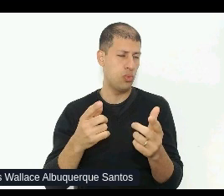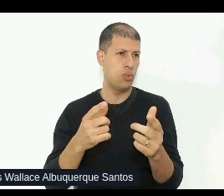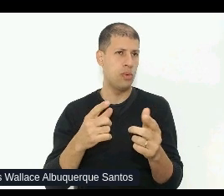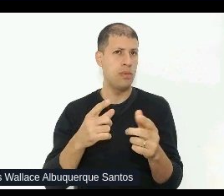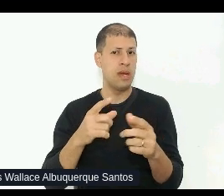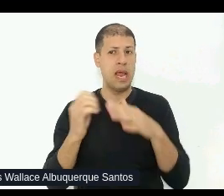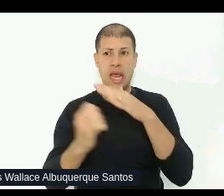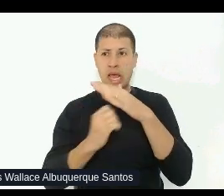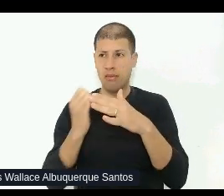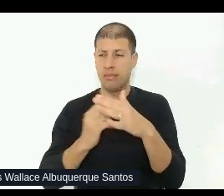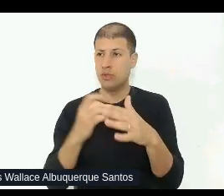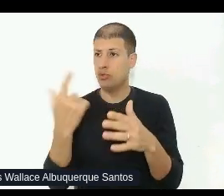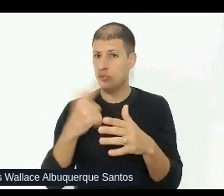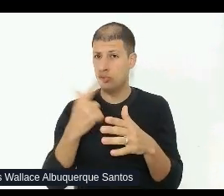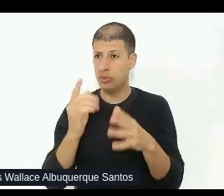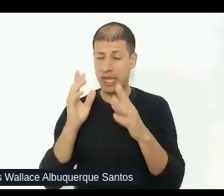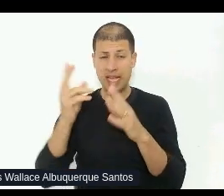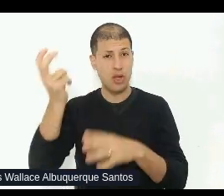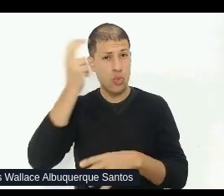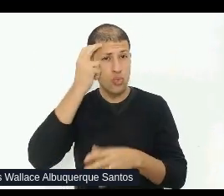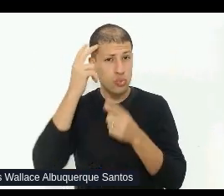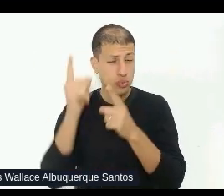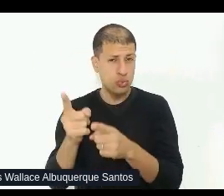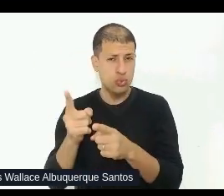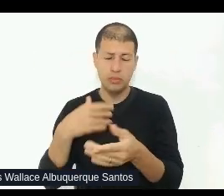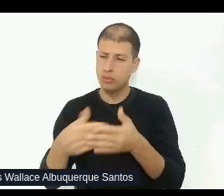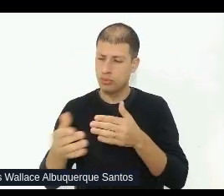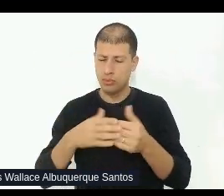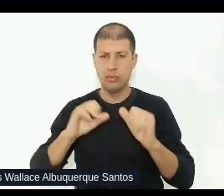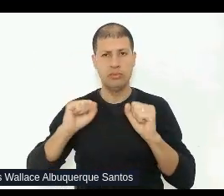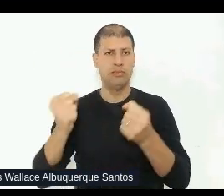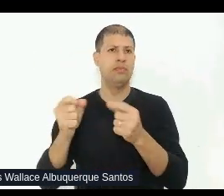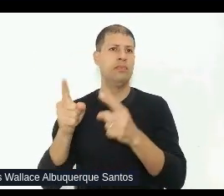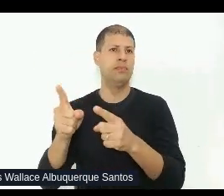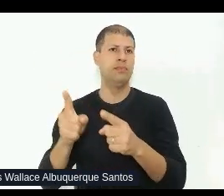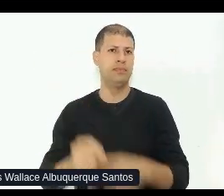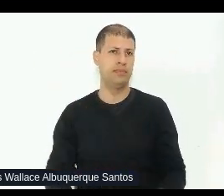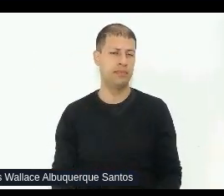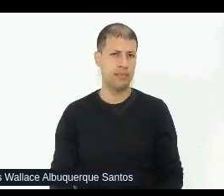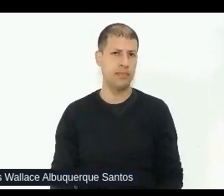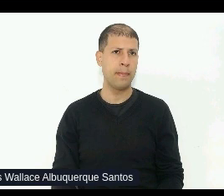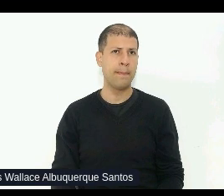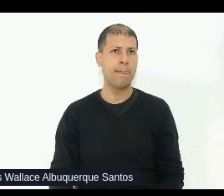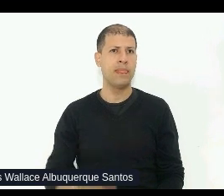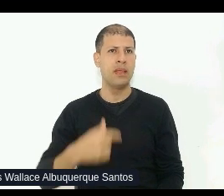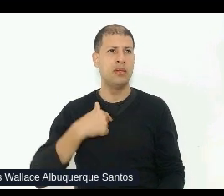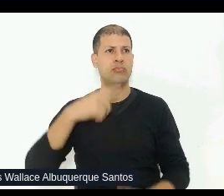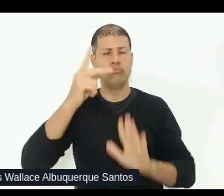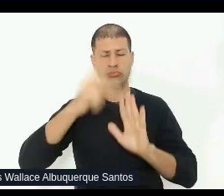tenha essa cultura, eu tento fazer. E aí, eu trabalhei em um projeto